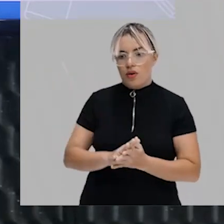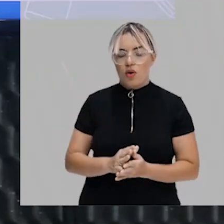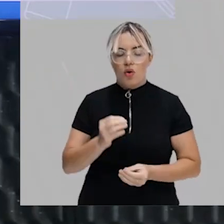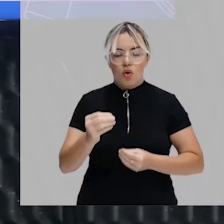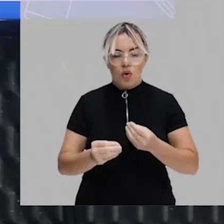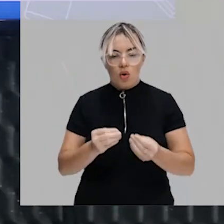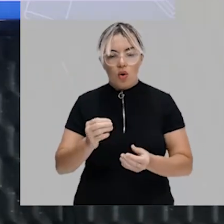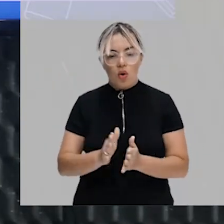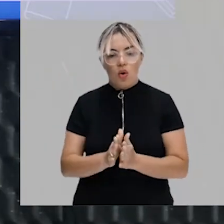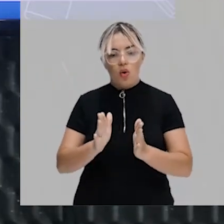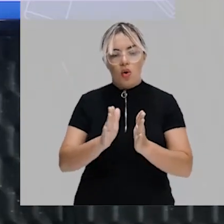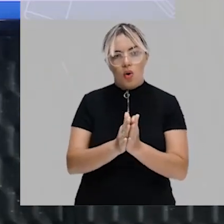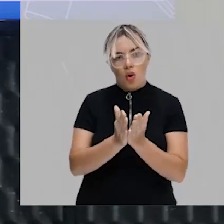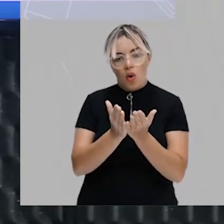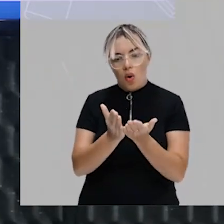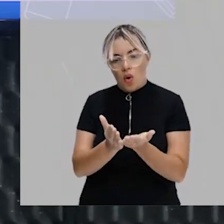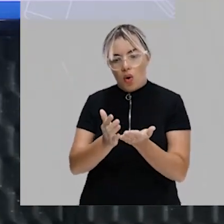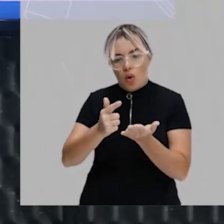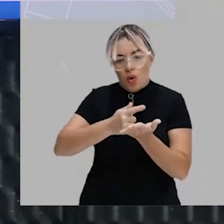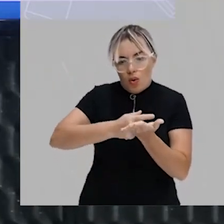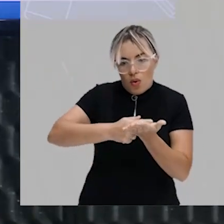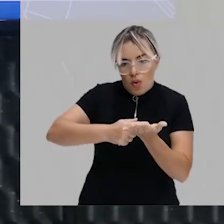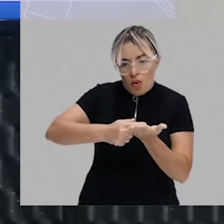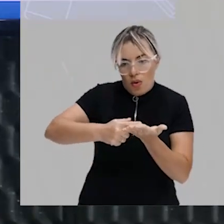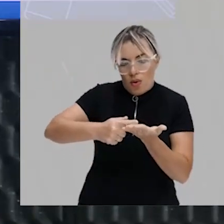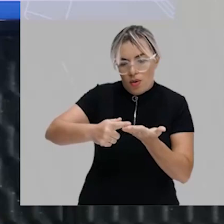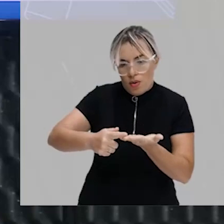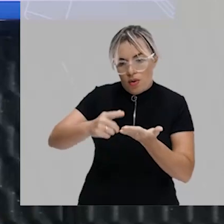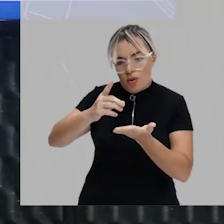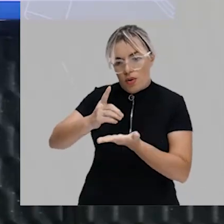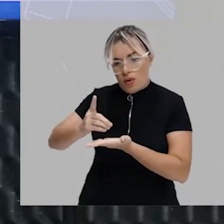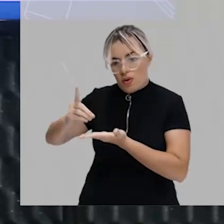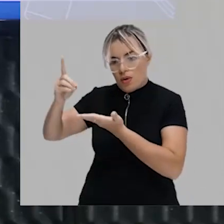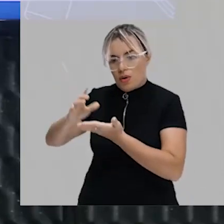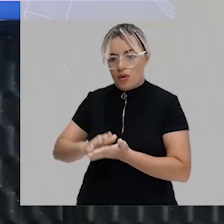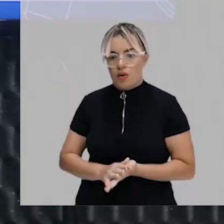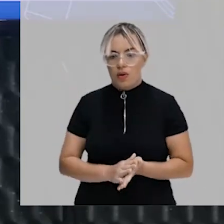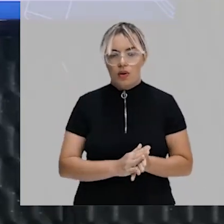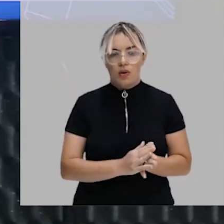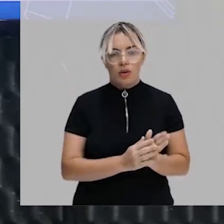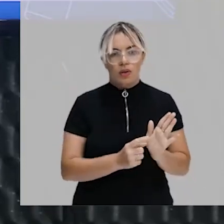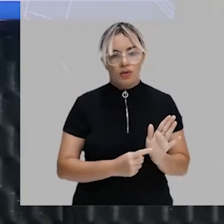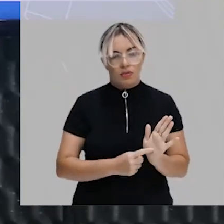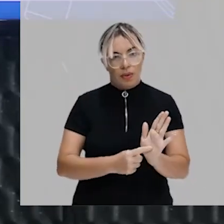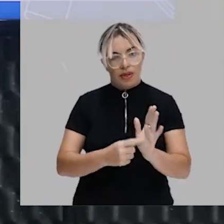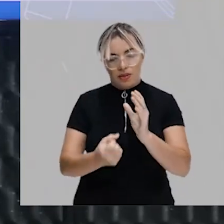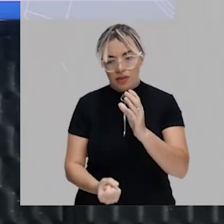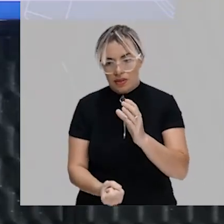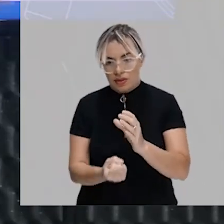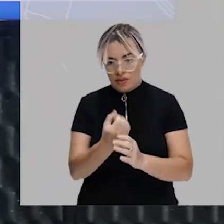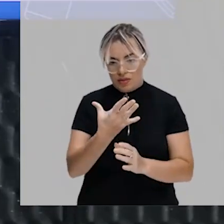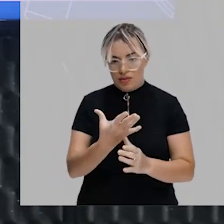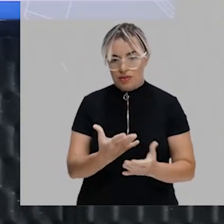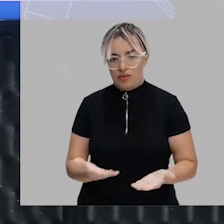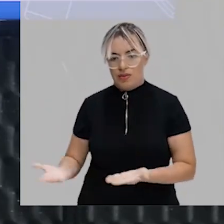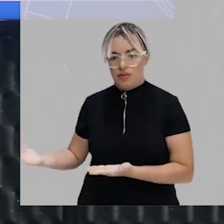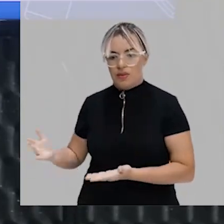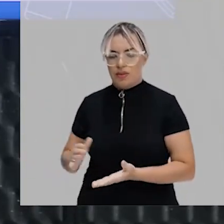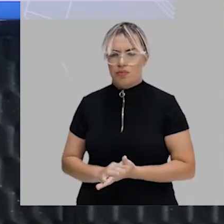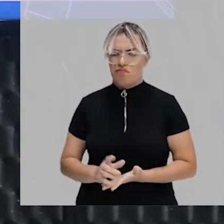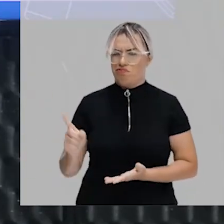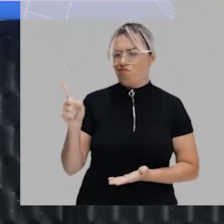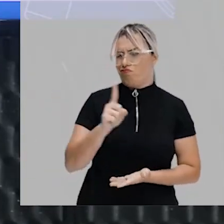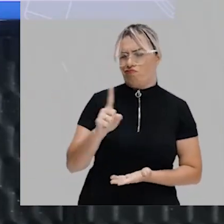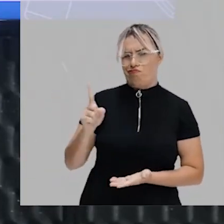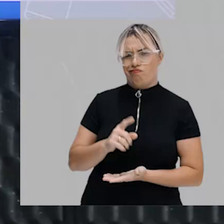no livro de Gênesis na Bíblia, é denominada de criacionismo. Não. Isso aqui não foi derrubado por Louis Pastel, ele não tinha nem